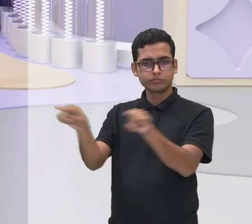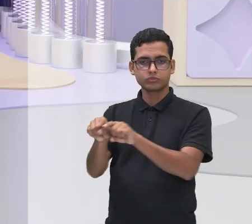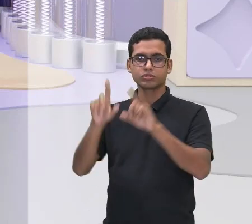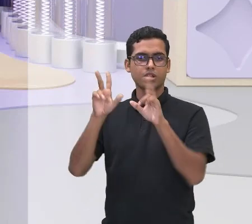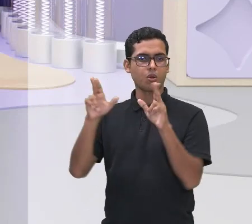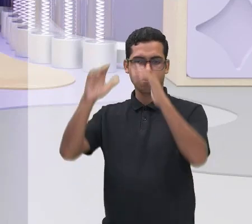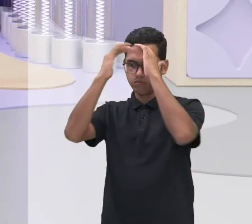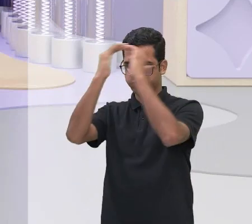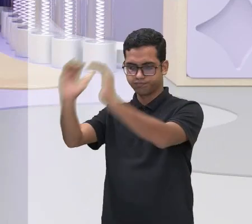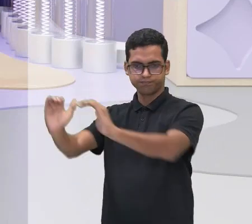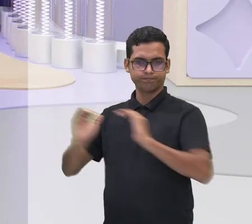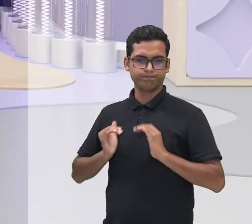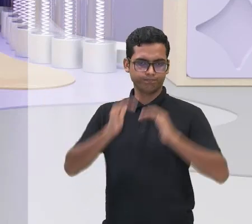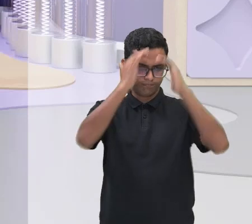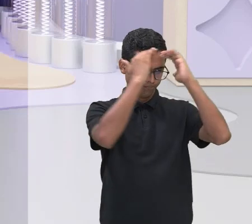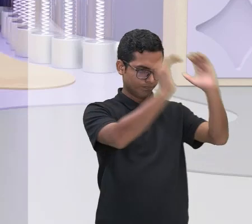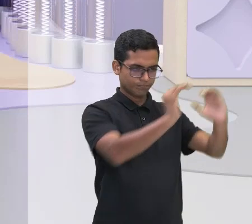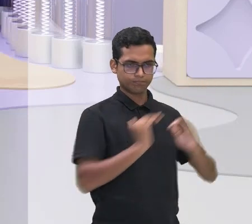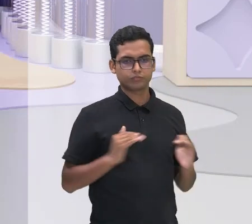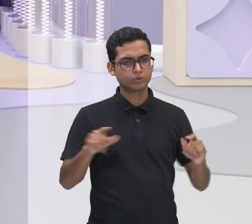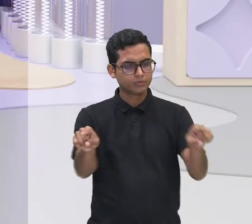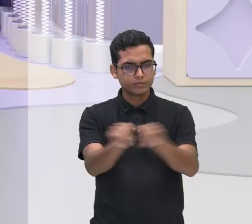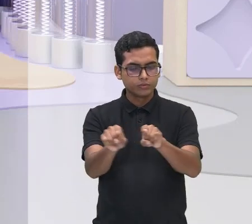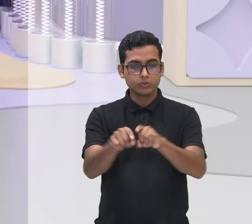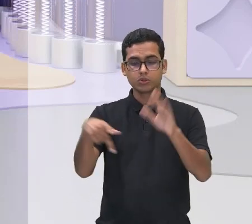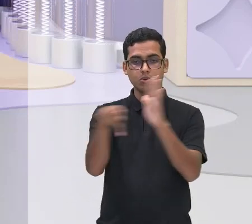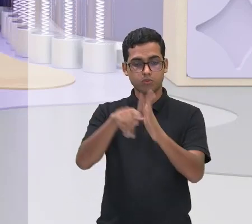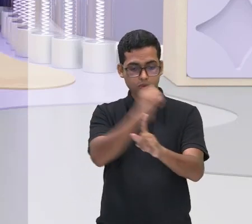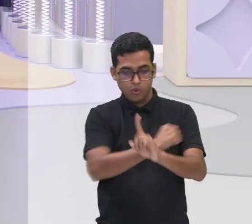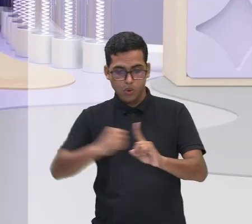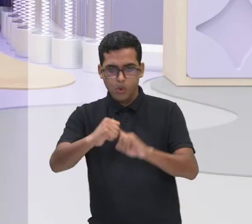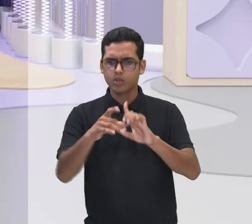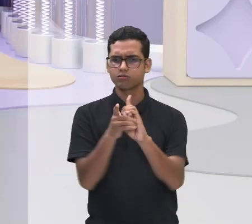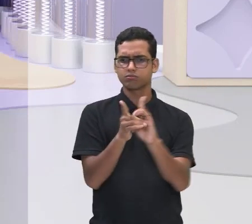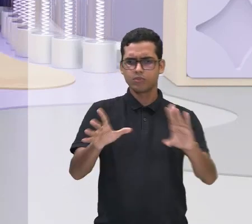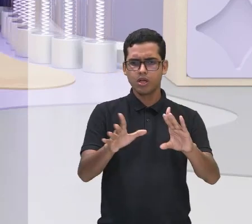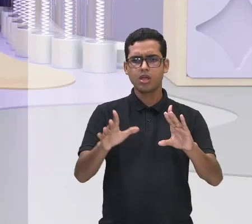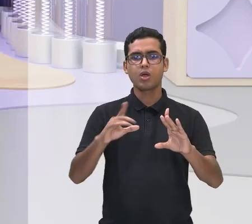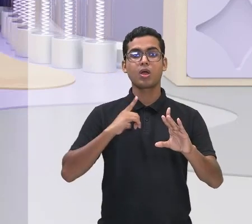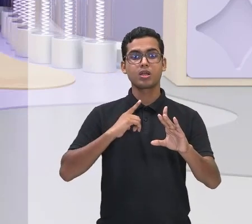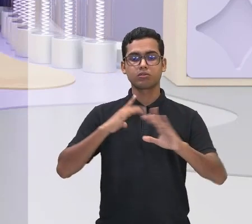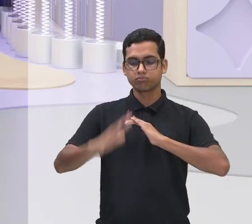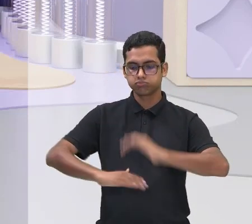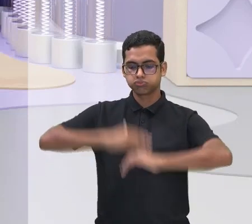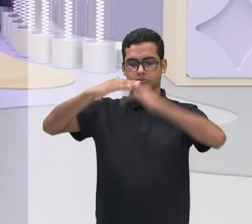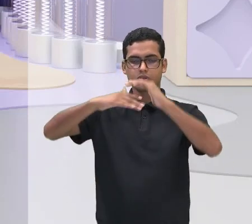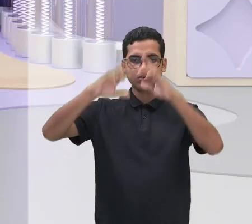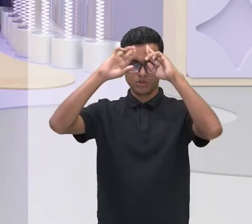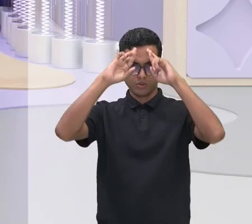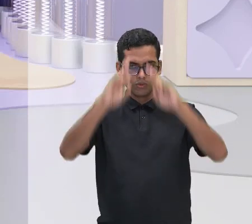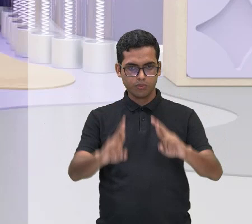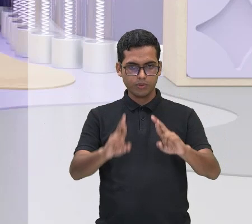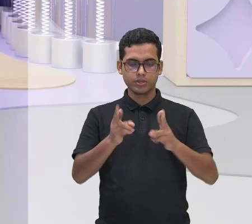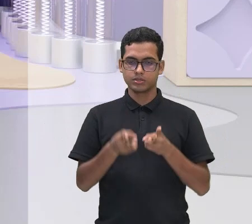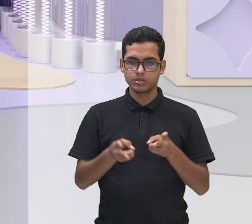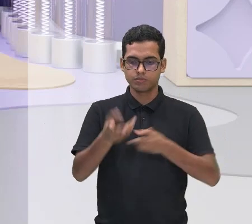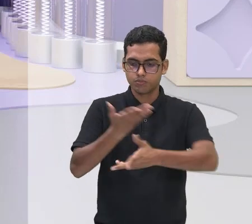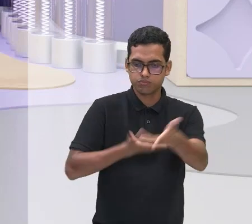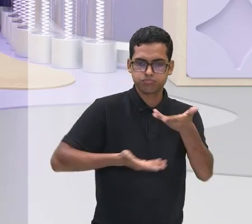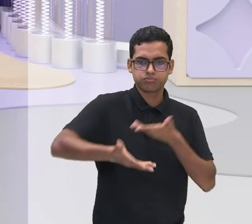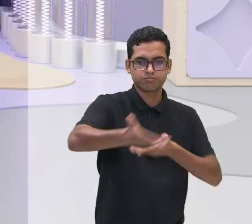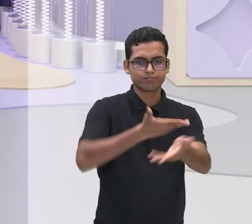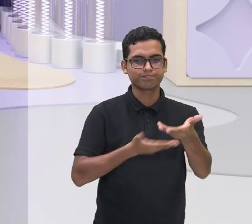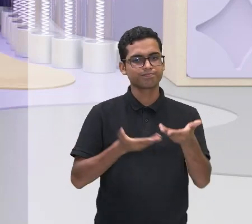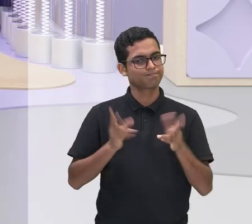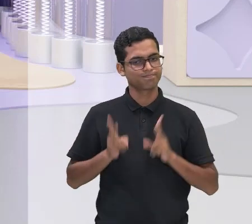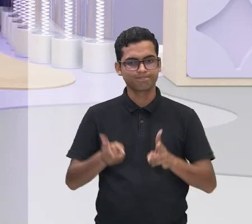minha religião. Uma sociedade democrática se constrói com respeito, e respeito é uma via de mão dupla.